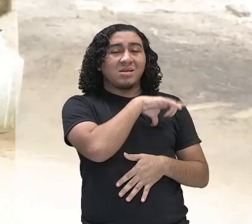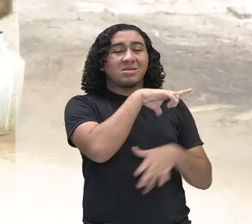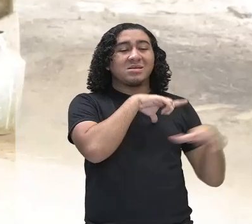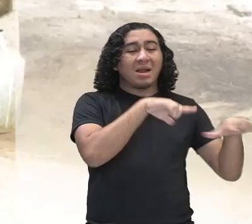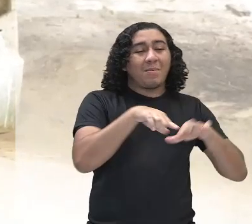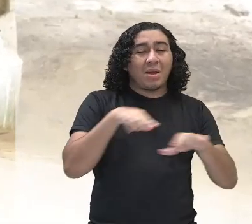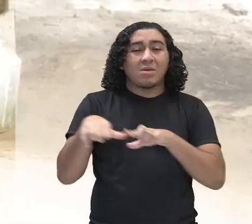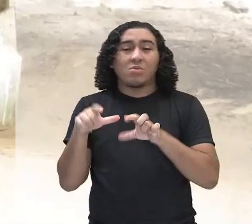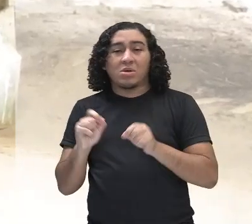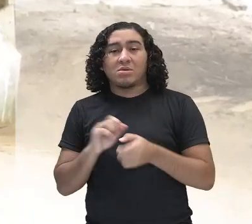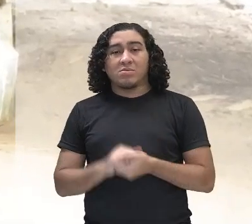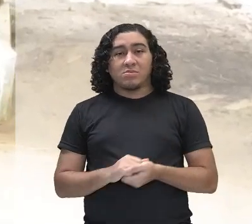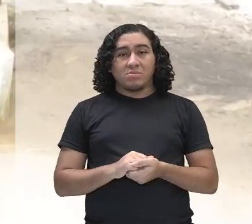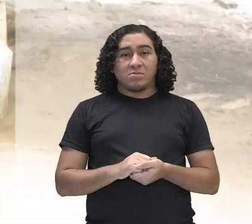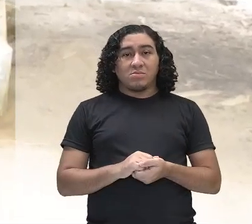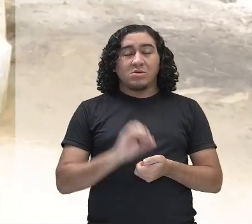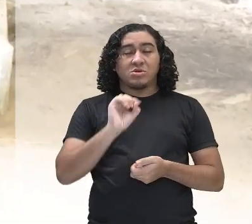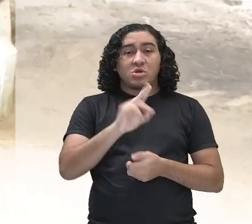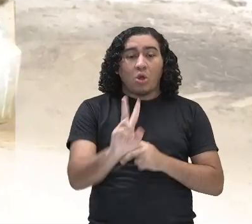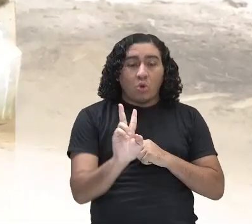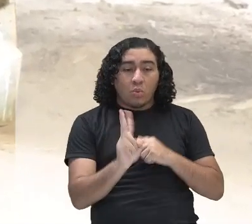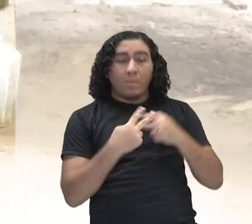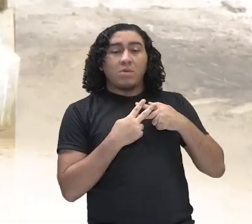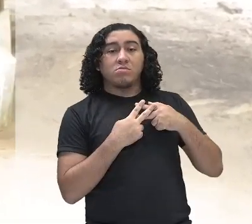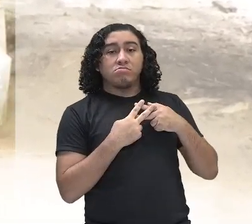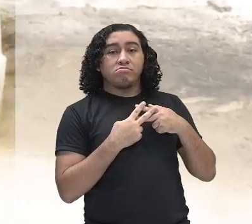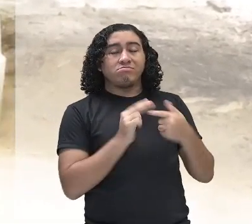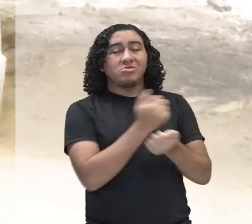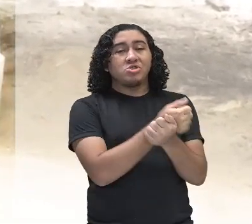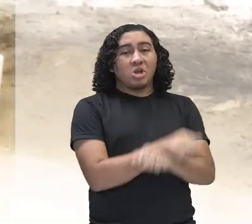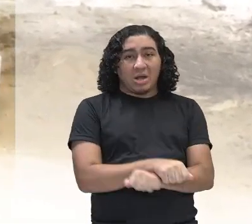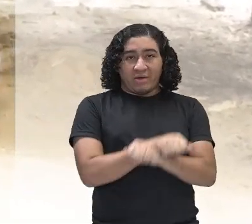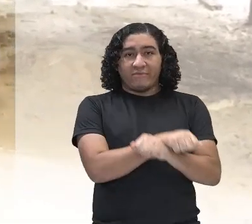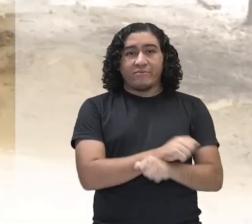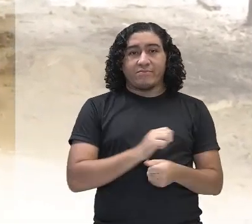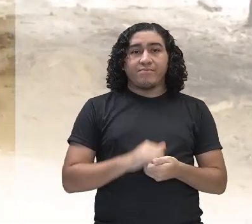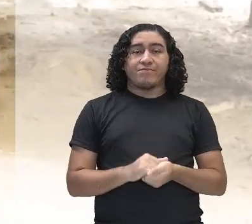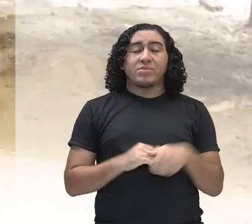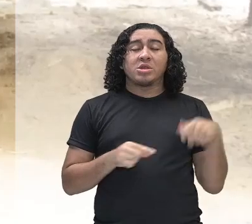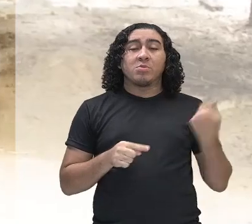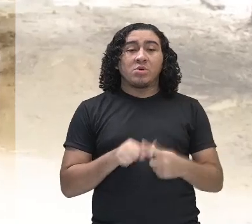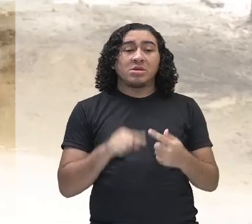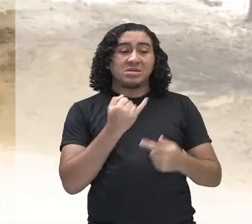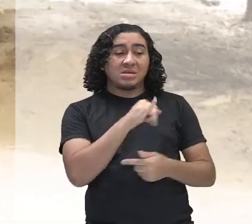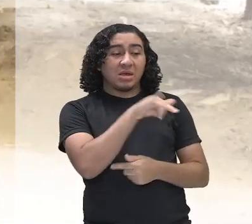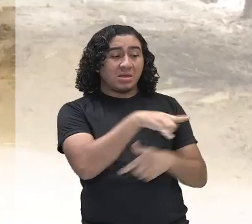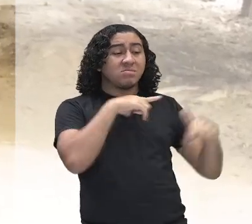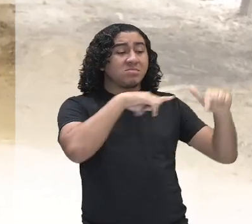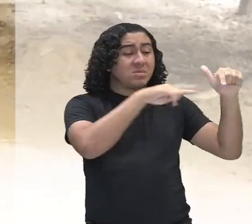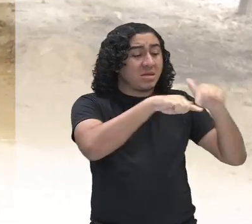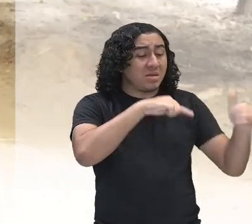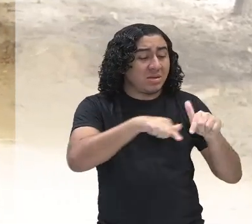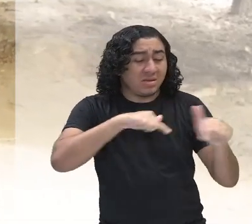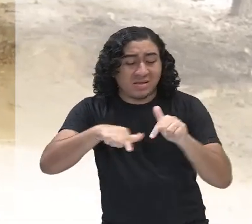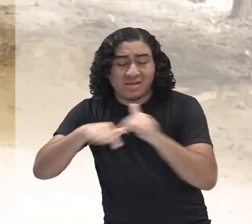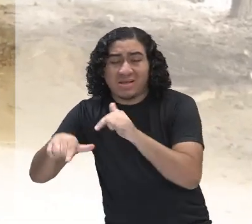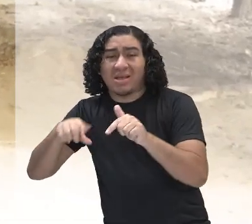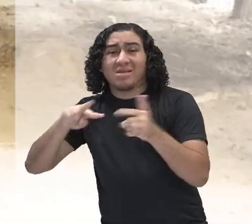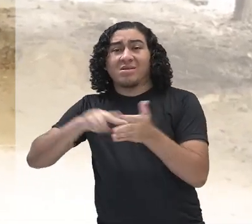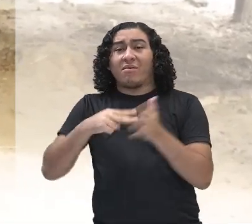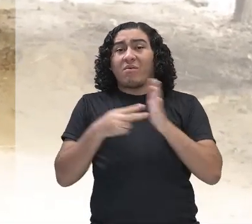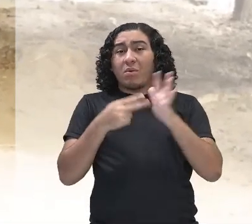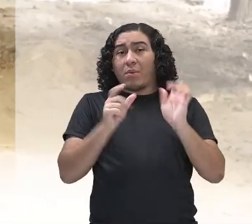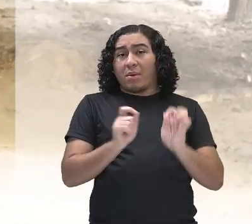para aprisionar-se, que trabalha para escravizar-se. Por quê, gente? Porque quanto mais ele trabalha, ele acaba